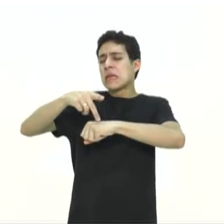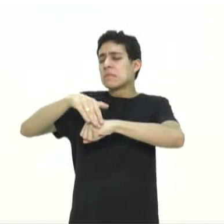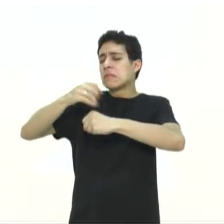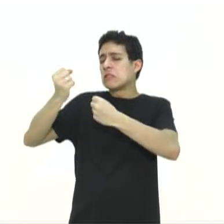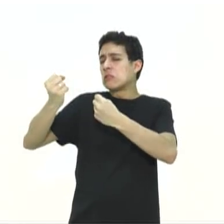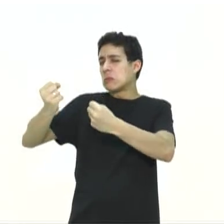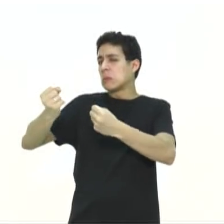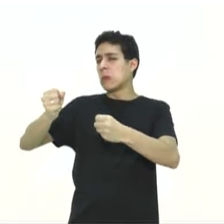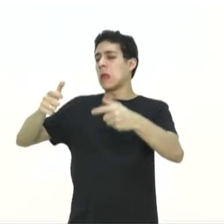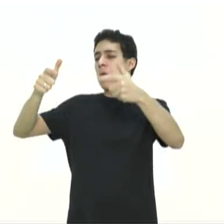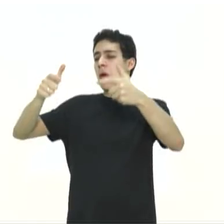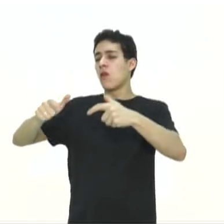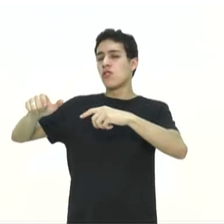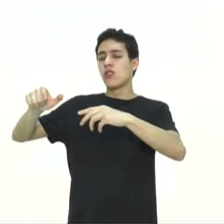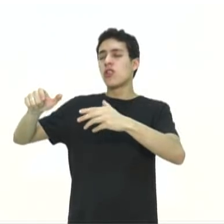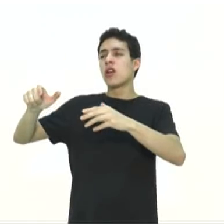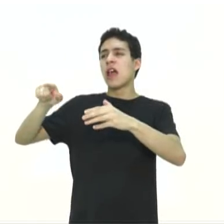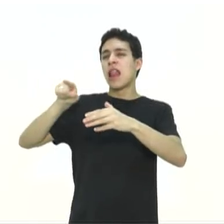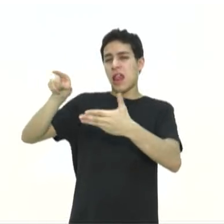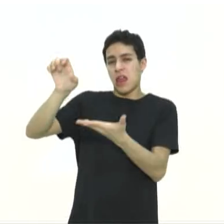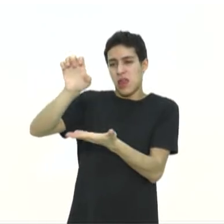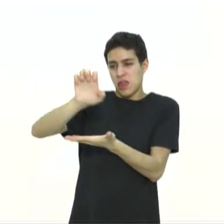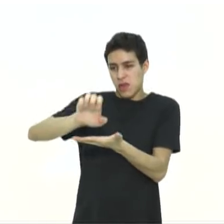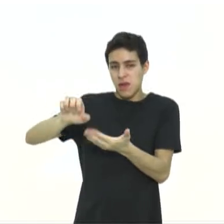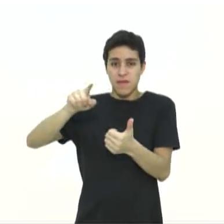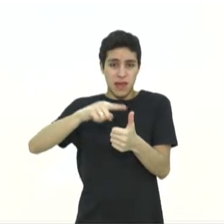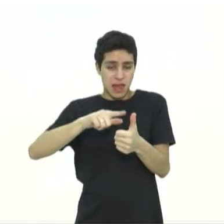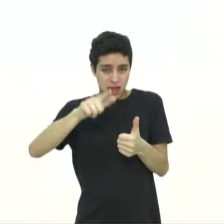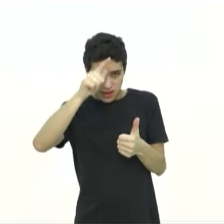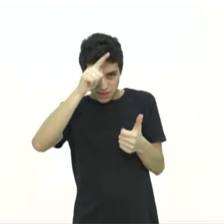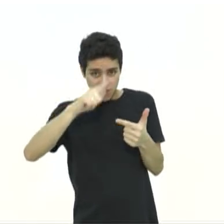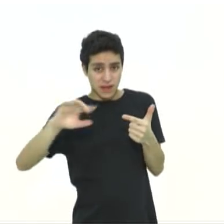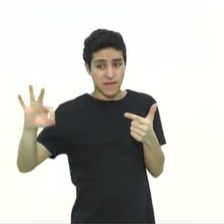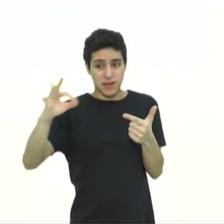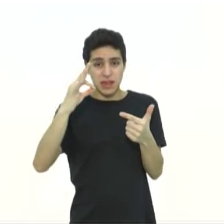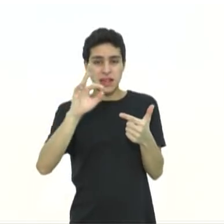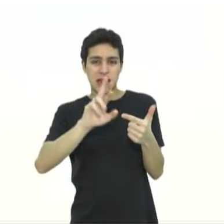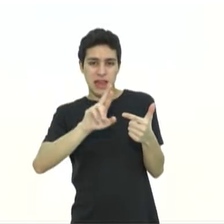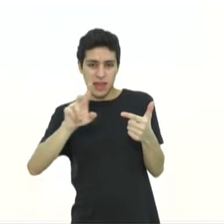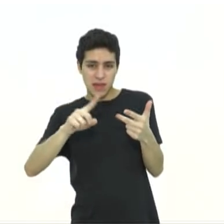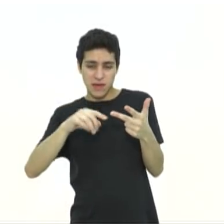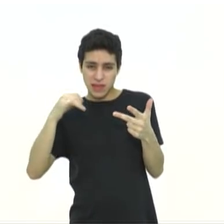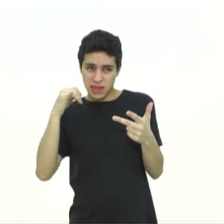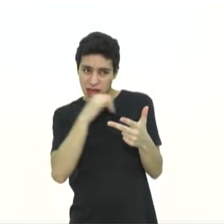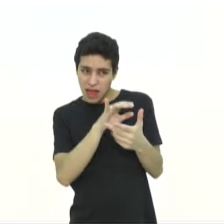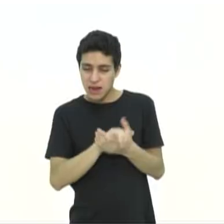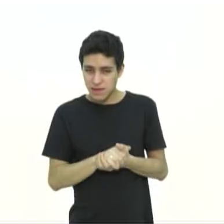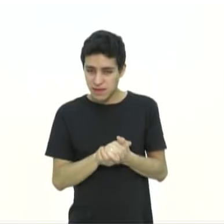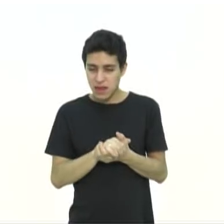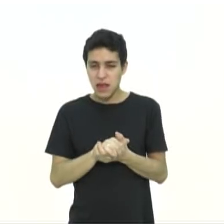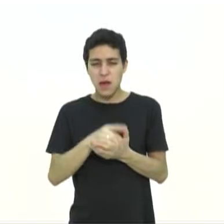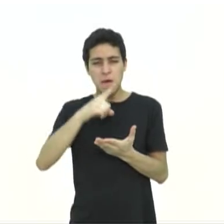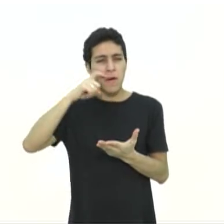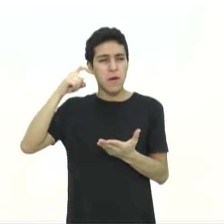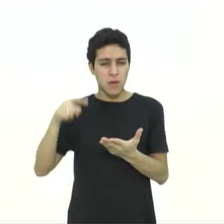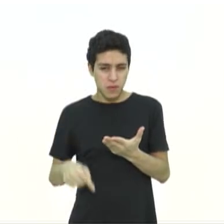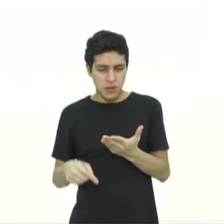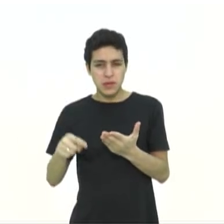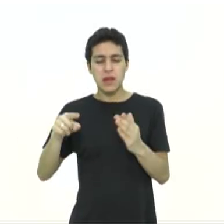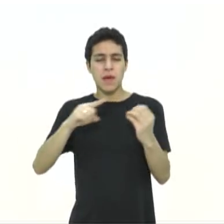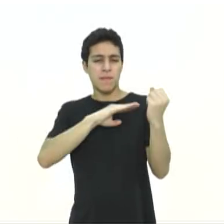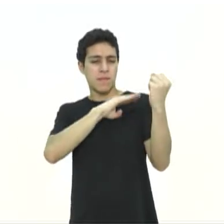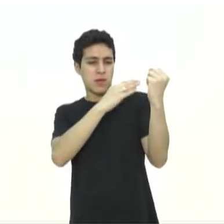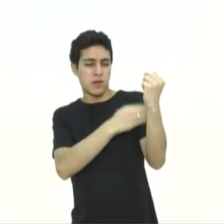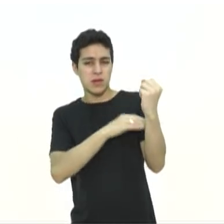no continente europeu? Seriam Alemanha, França, Reino Unido e Itália? Rússia, Polônia, Suécia e